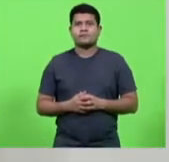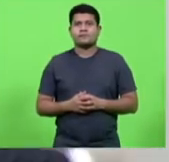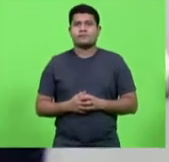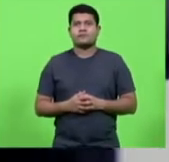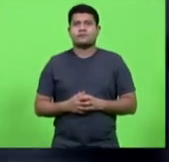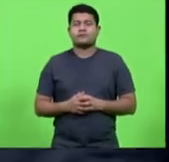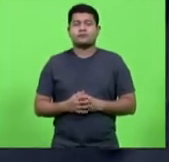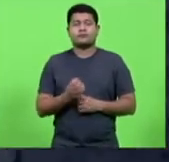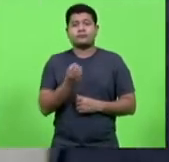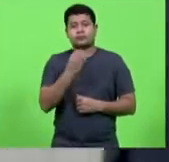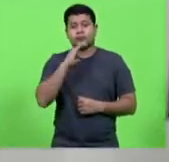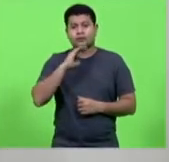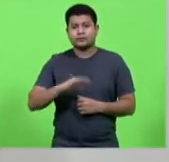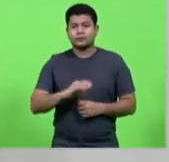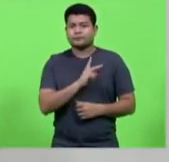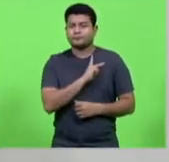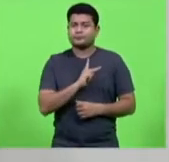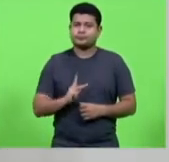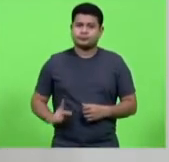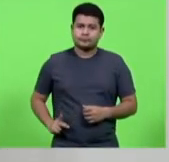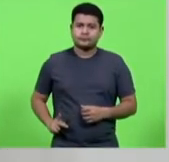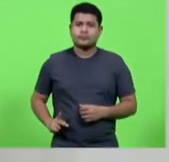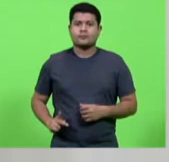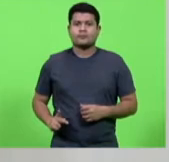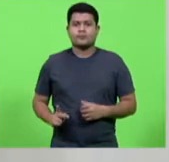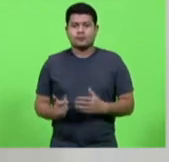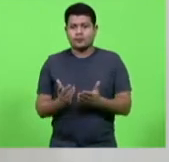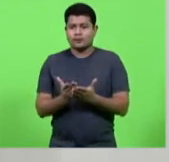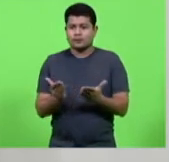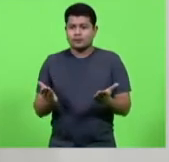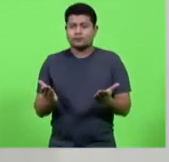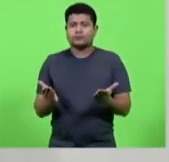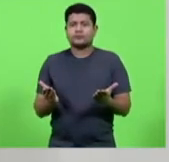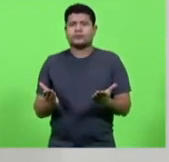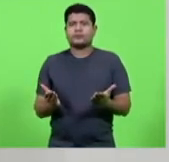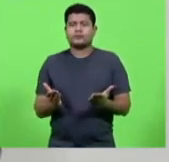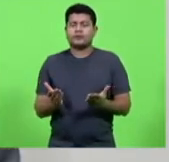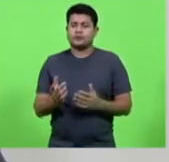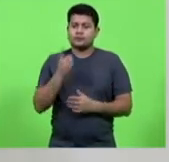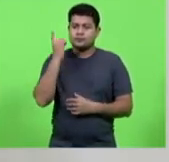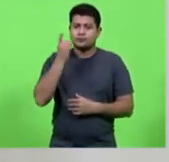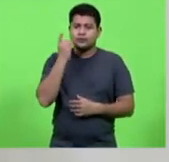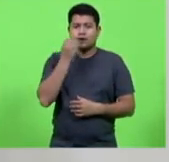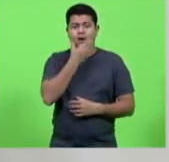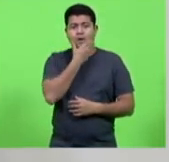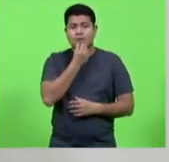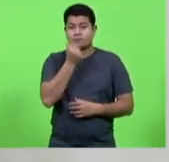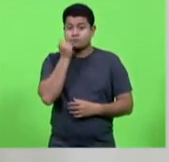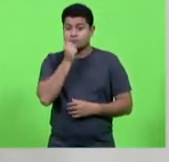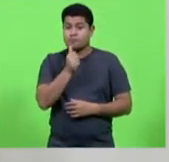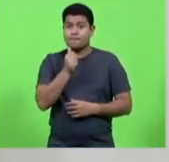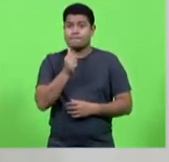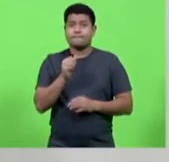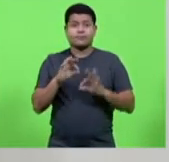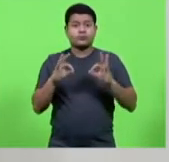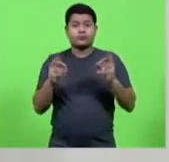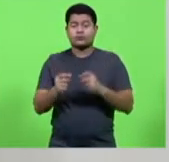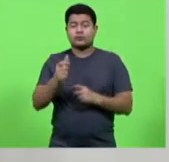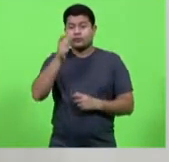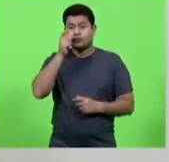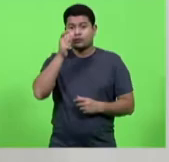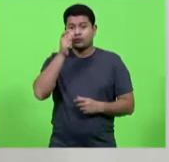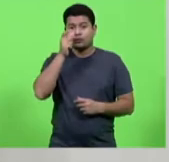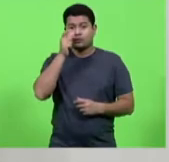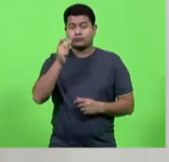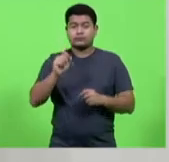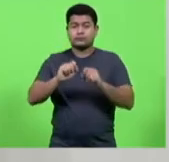Boa tarde, senhor presidente. Boa tarde, deputados, deputadas, a todos que nos acompanham